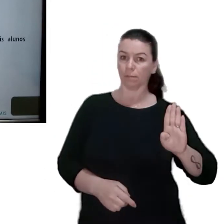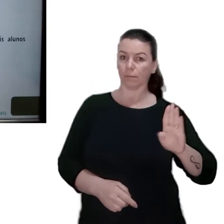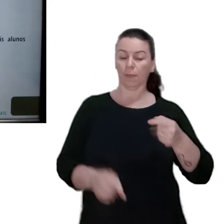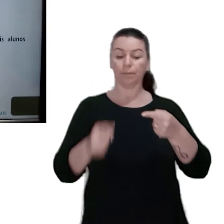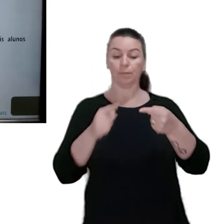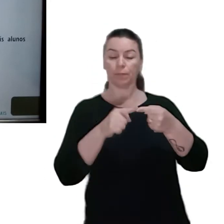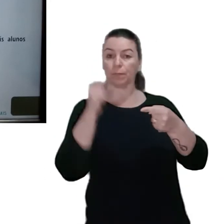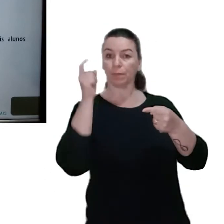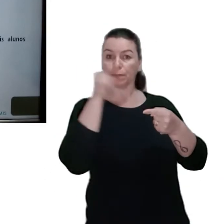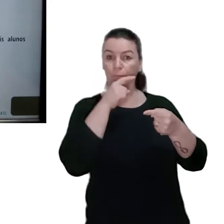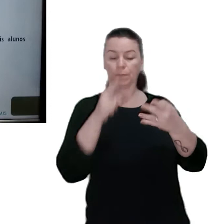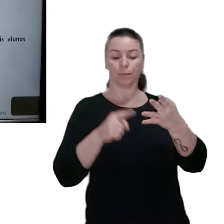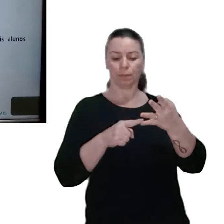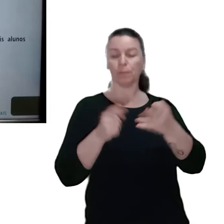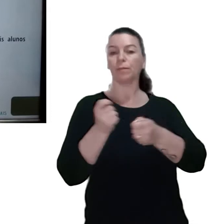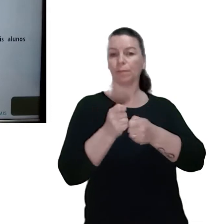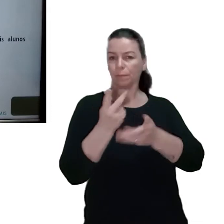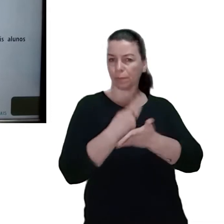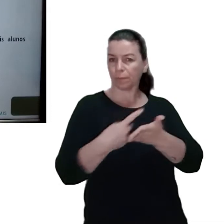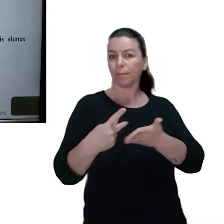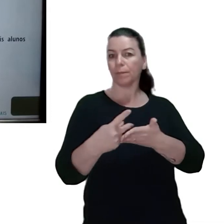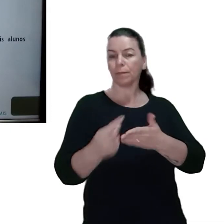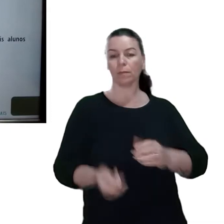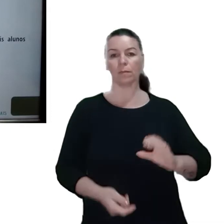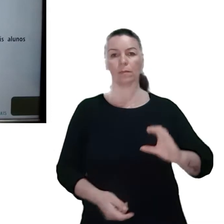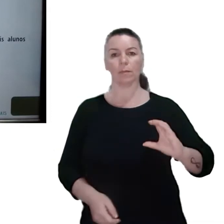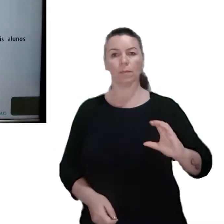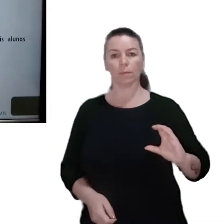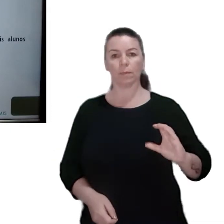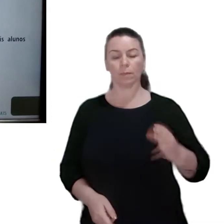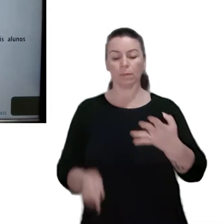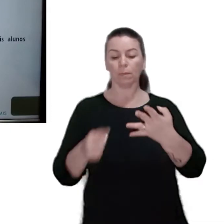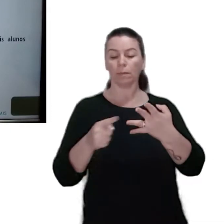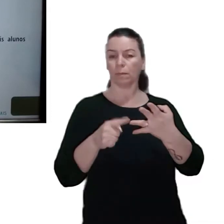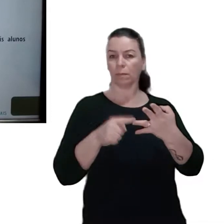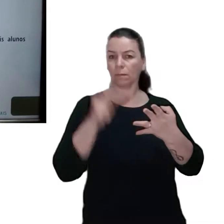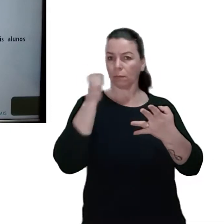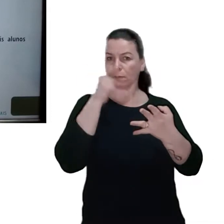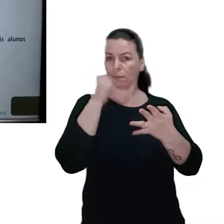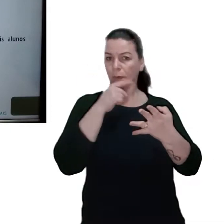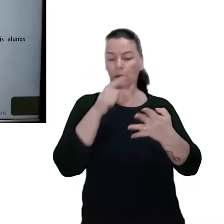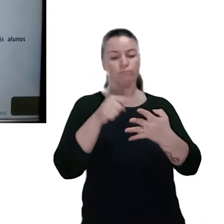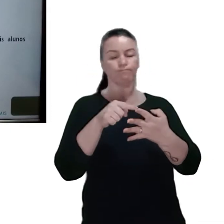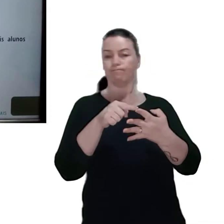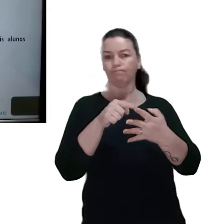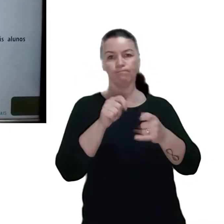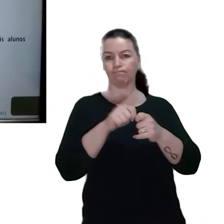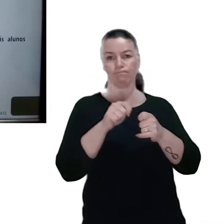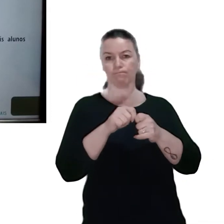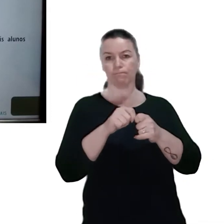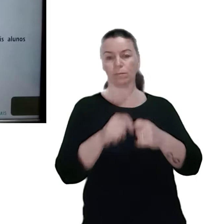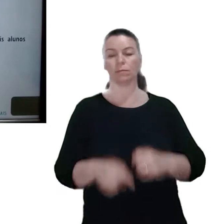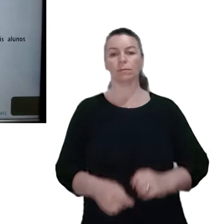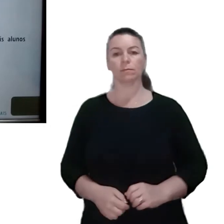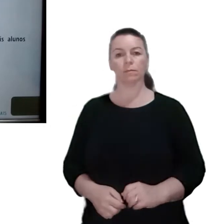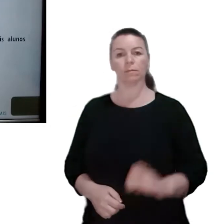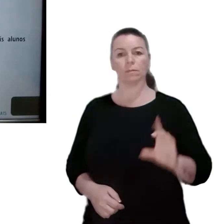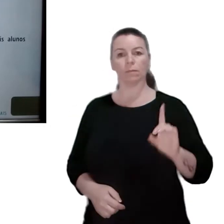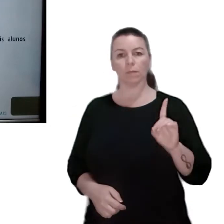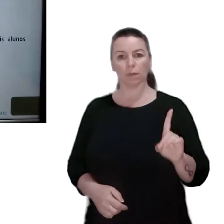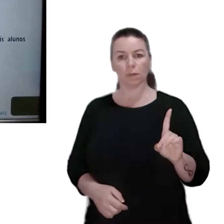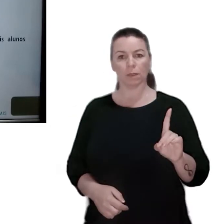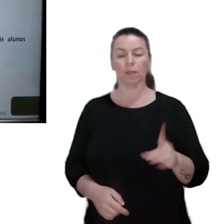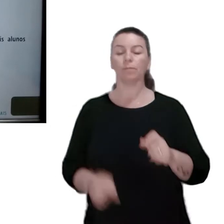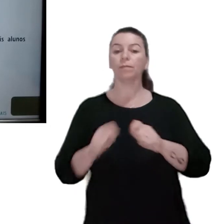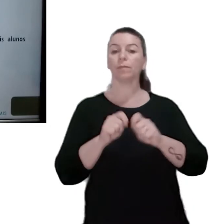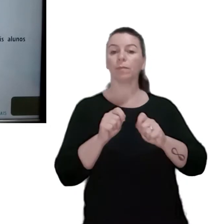foi Daniela quem fez a caricatura. C, Carlos mentiu e não foi Ana quem fez a caricatura. Letra D, quem fez a